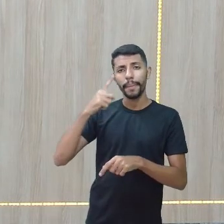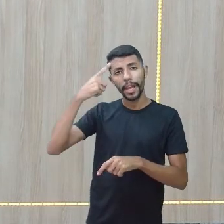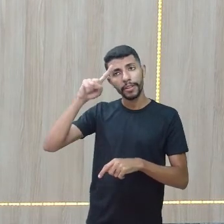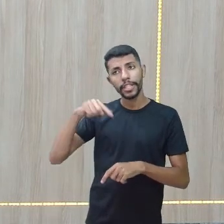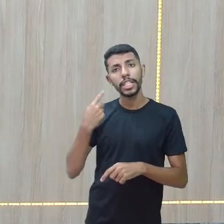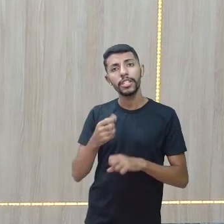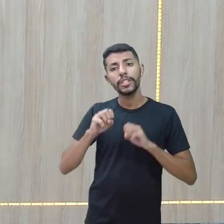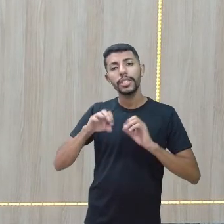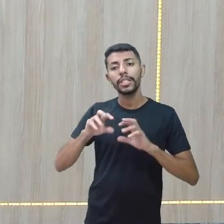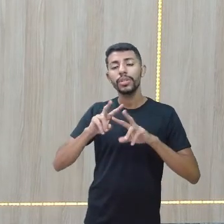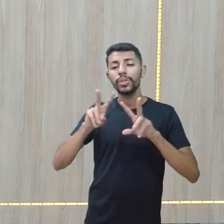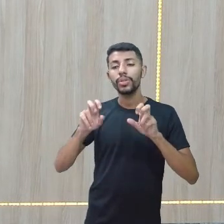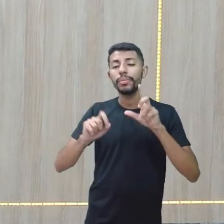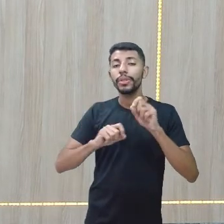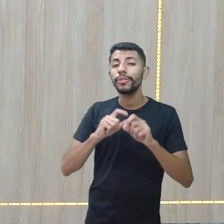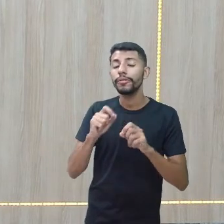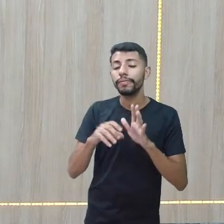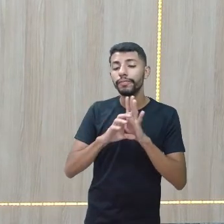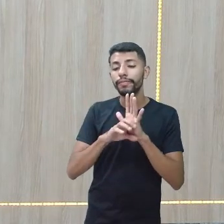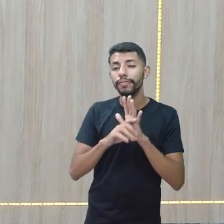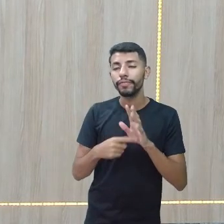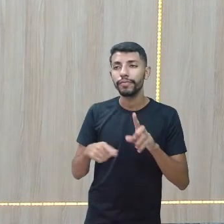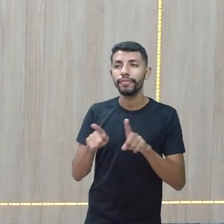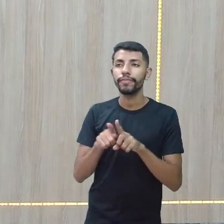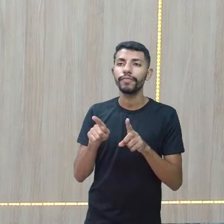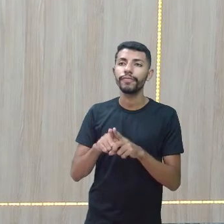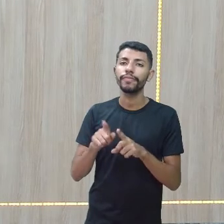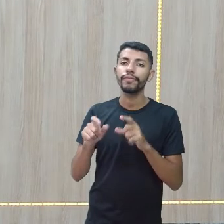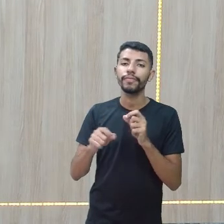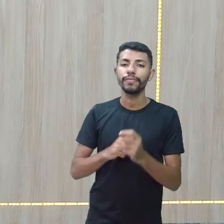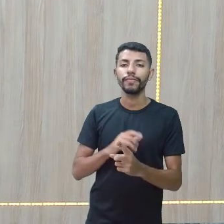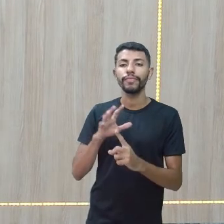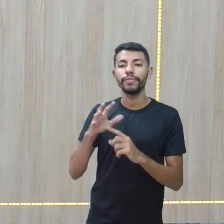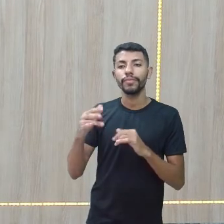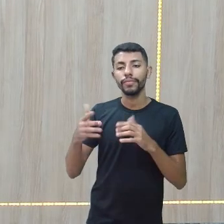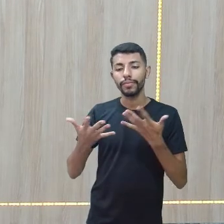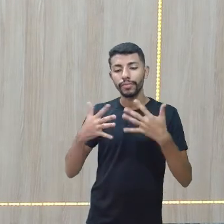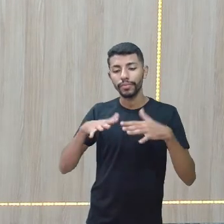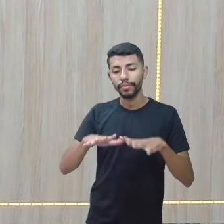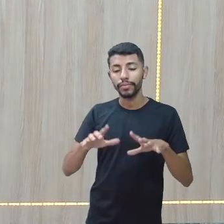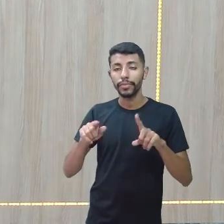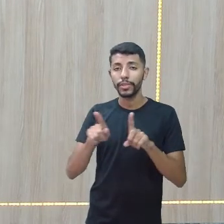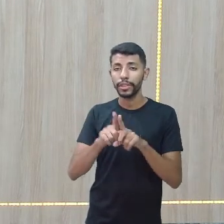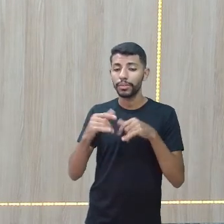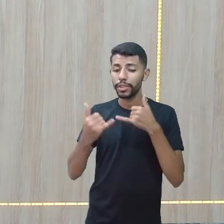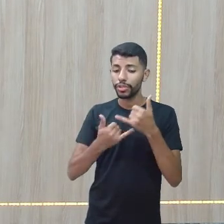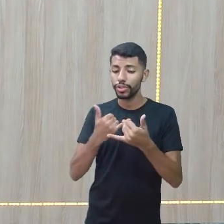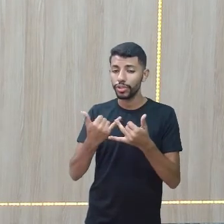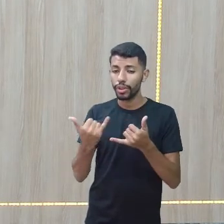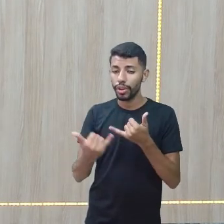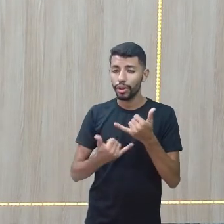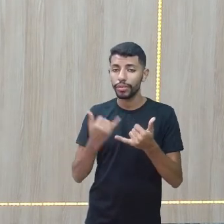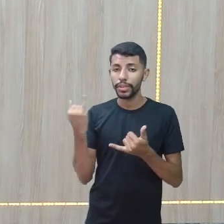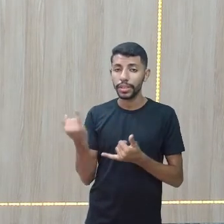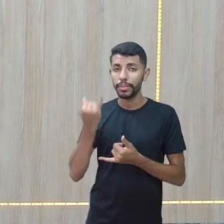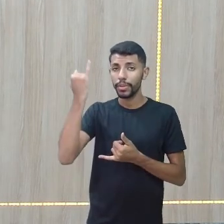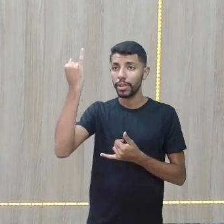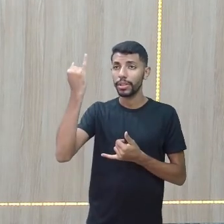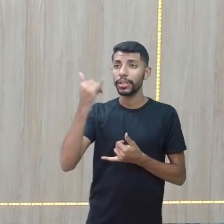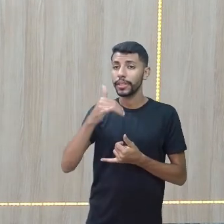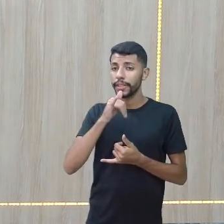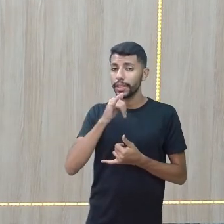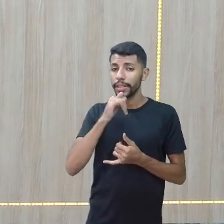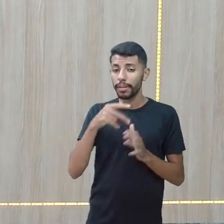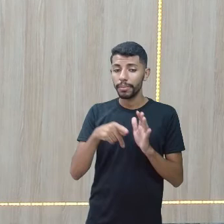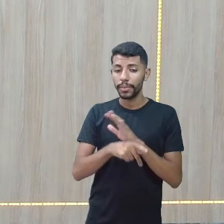sobre conceituação, implicações para a inclusão e exemplos de jogos importantes para o desenvolvimento do estudante